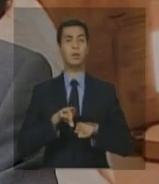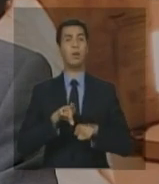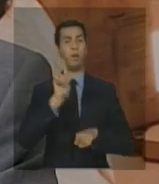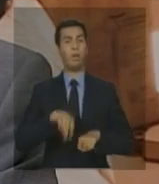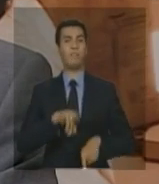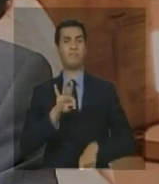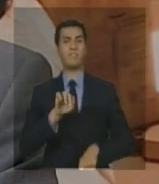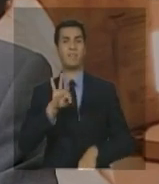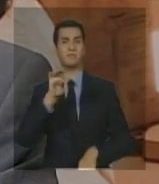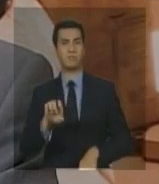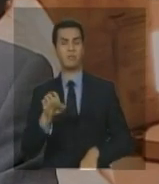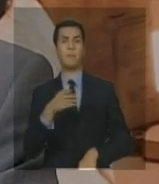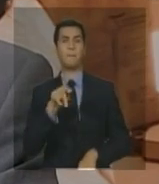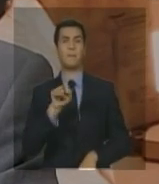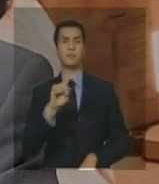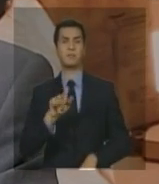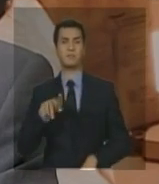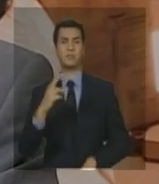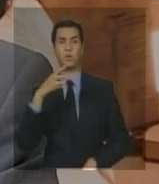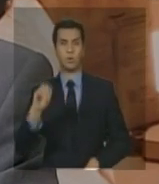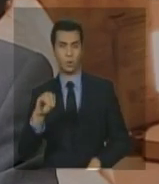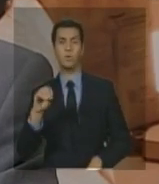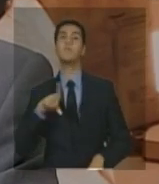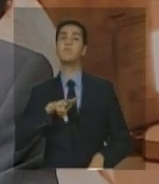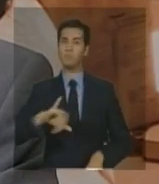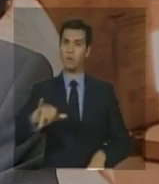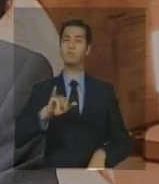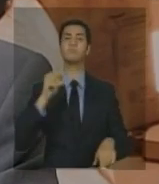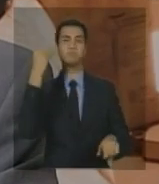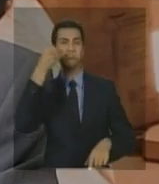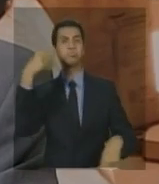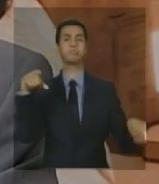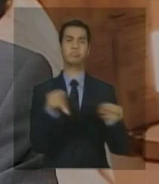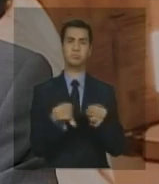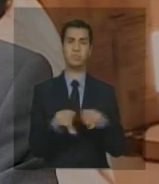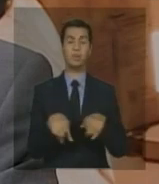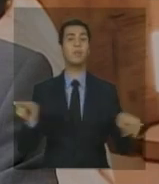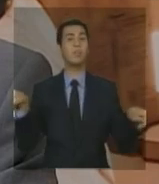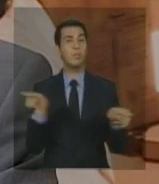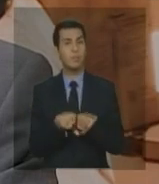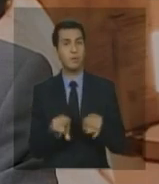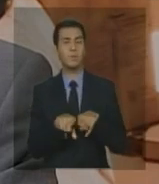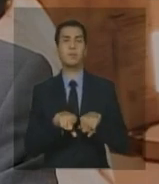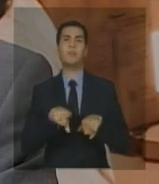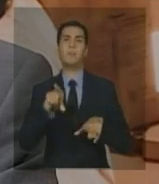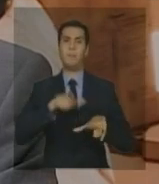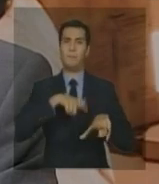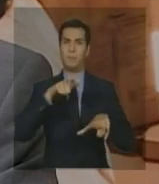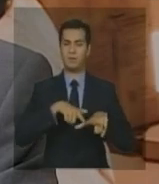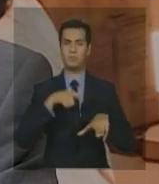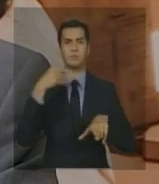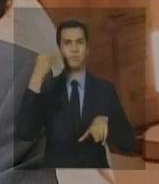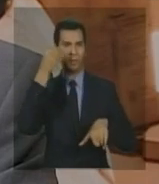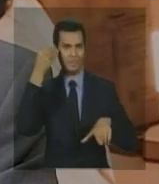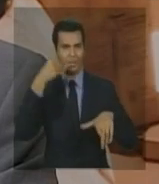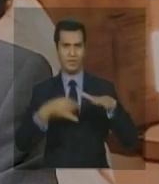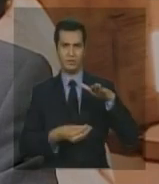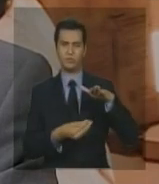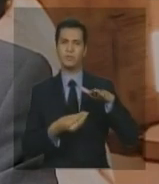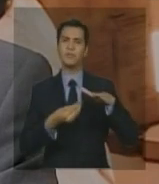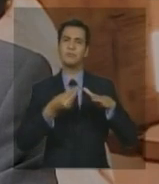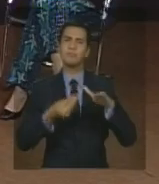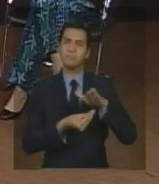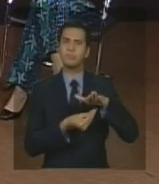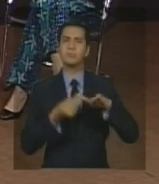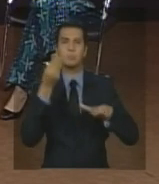com as cinco funções do teste do pezinho. E além do teste do pezinho, nós teremos um Sistema Nacional de